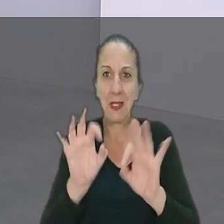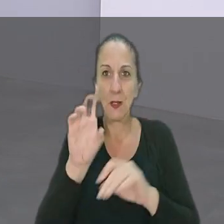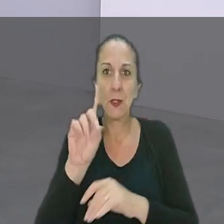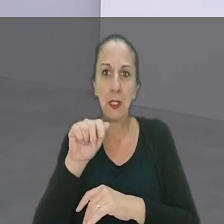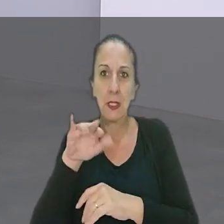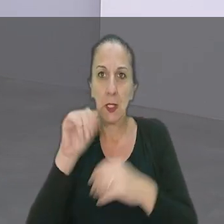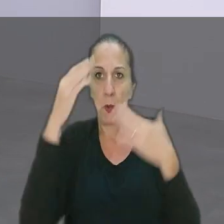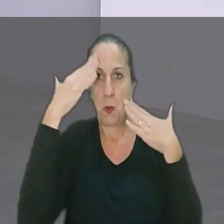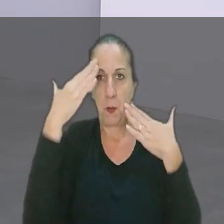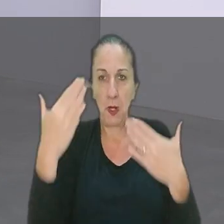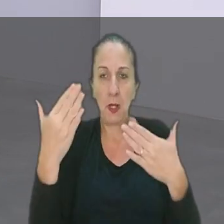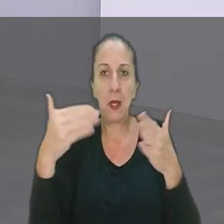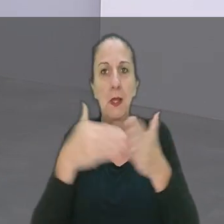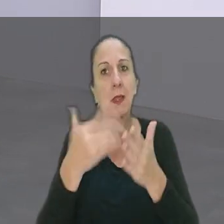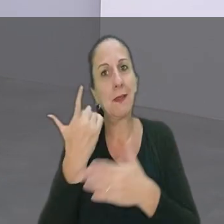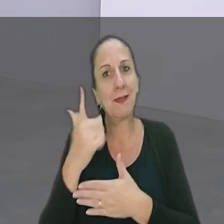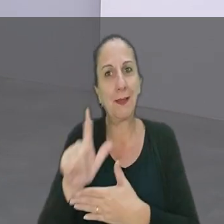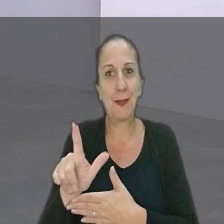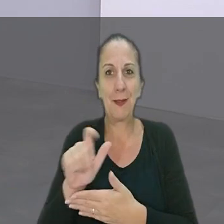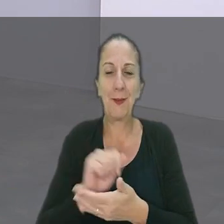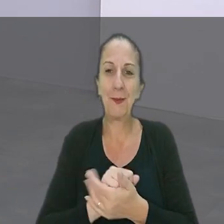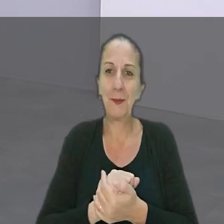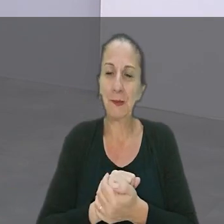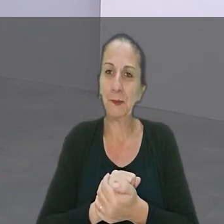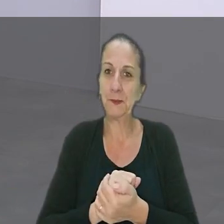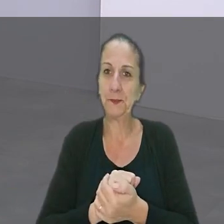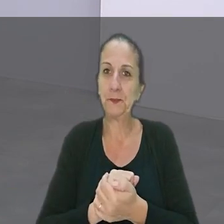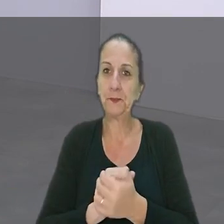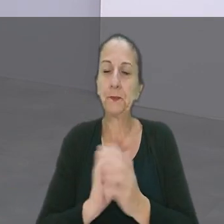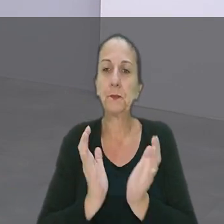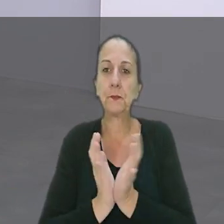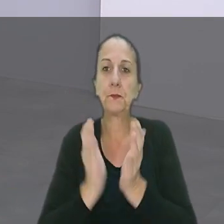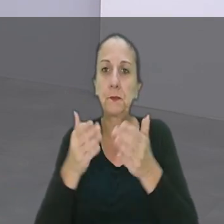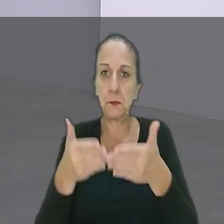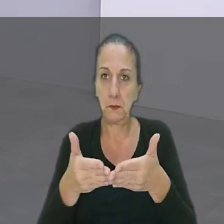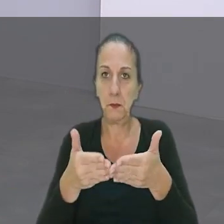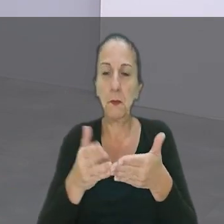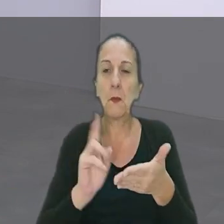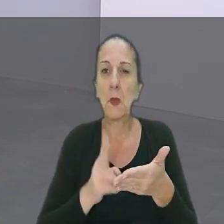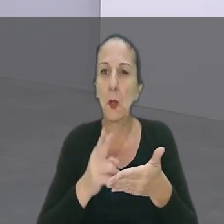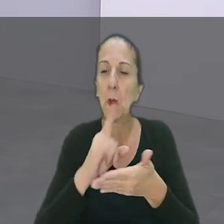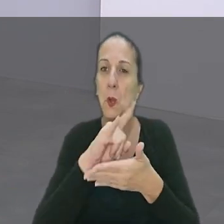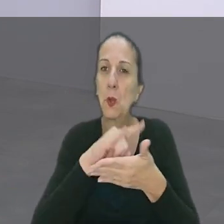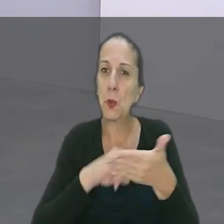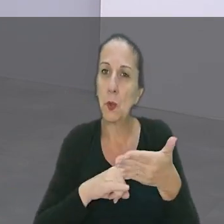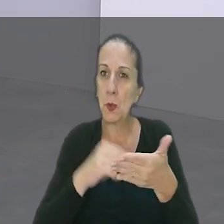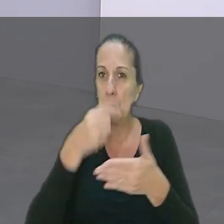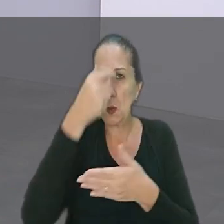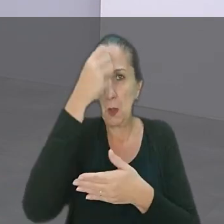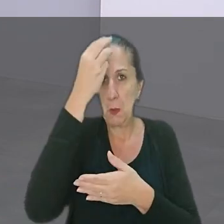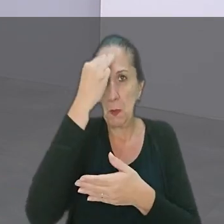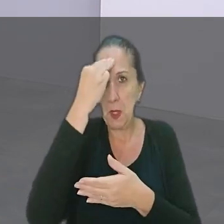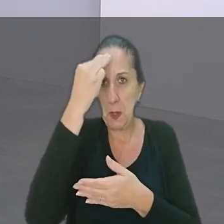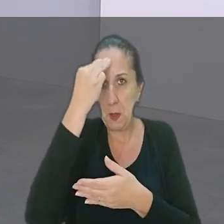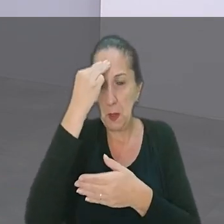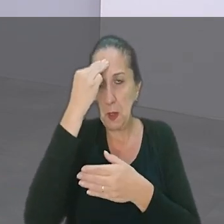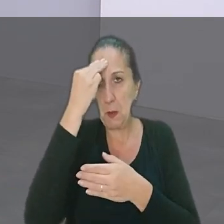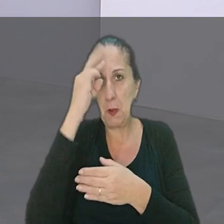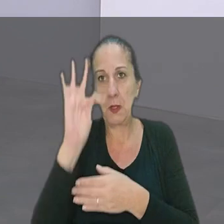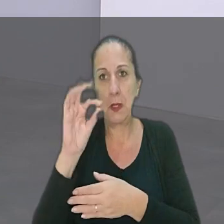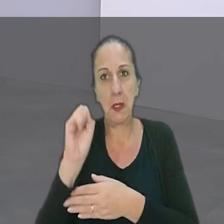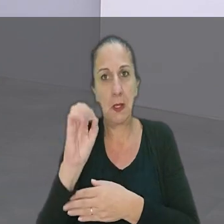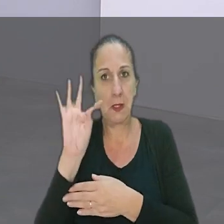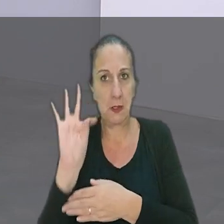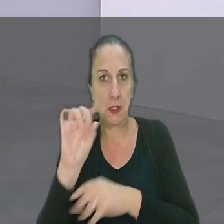Tá certo, Daniel. Muito obrigada e até a próxima. A Comissão Permanente de Documentação e Memória do Tribunal Superior